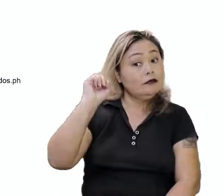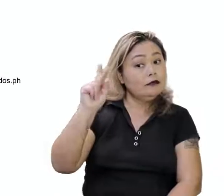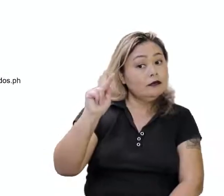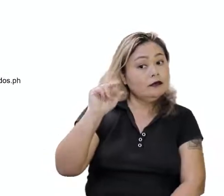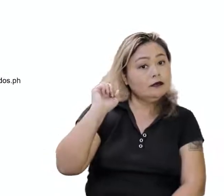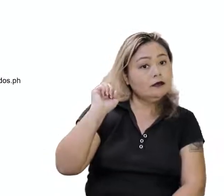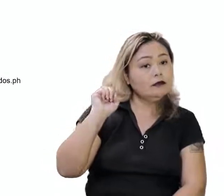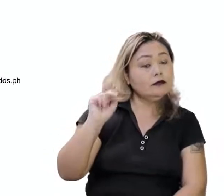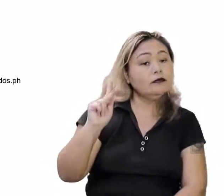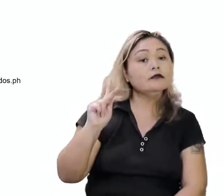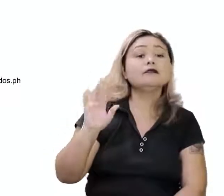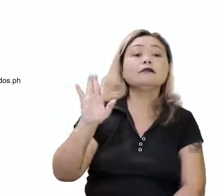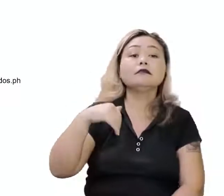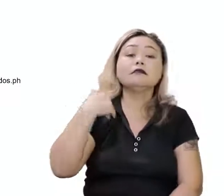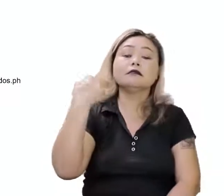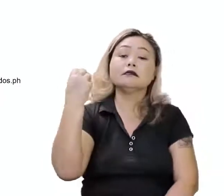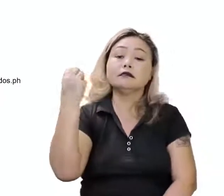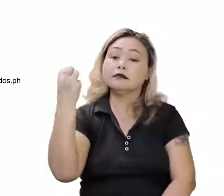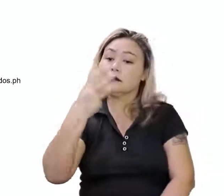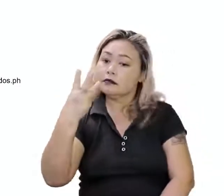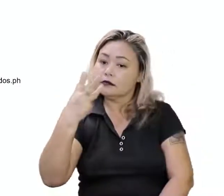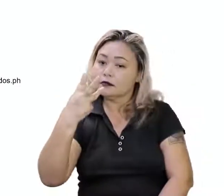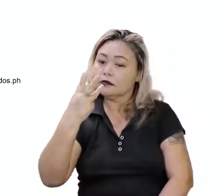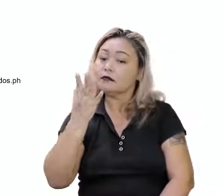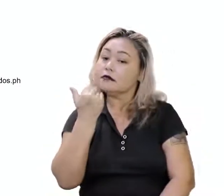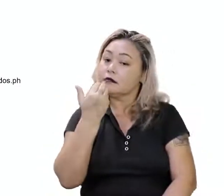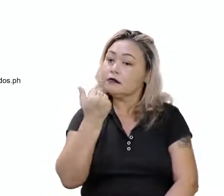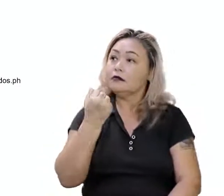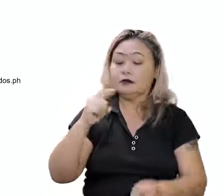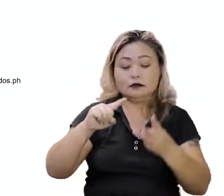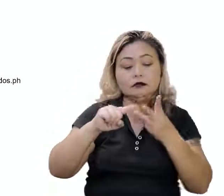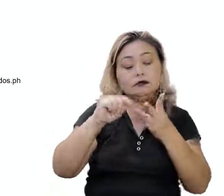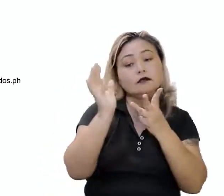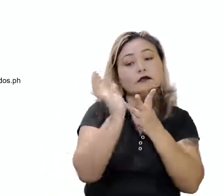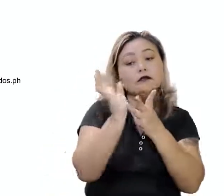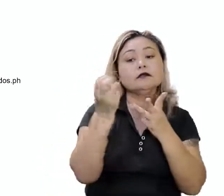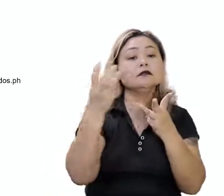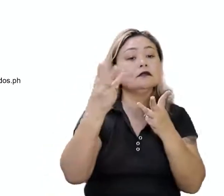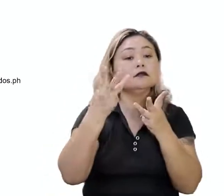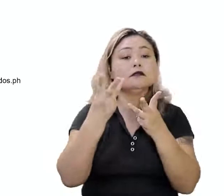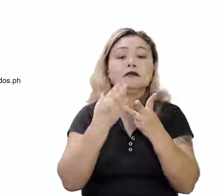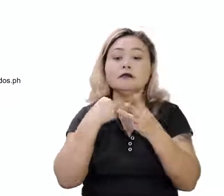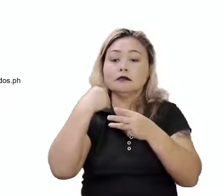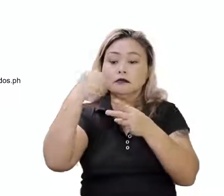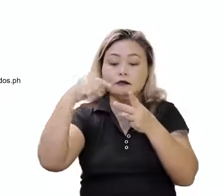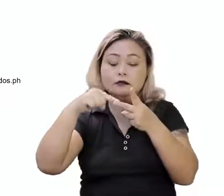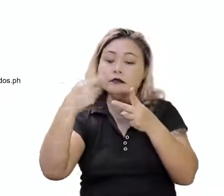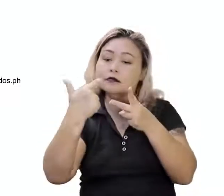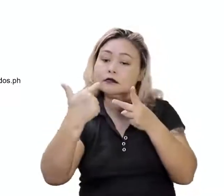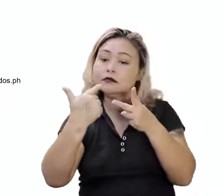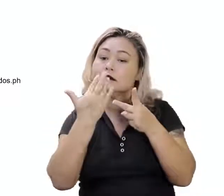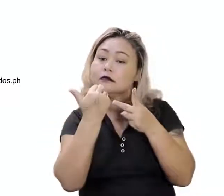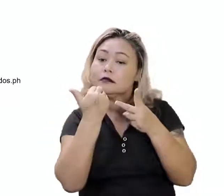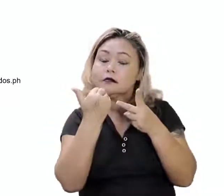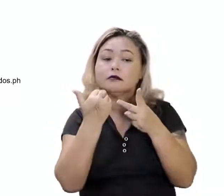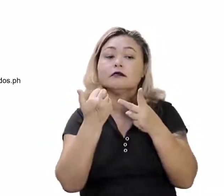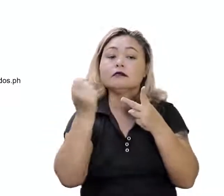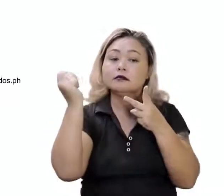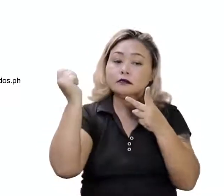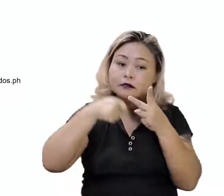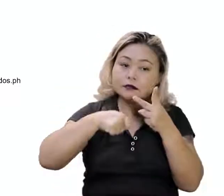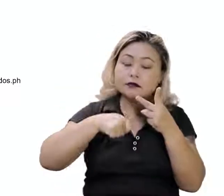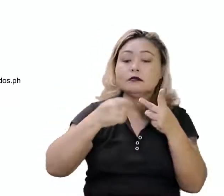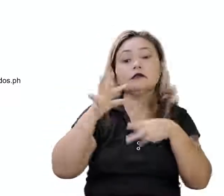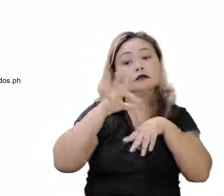Ok, vamos seguindo. Consumidores terciários são os organismos que consomem os secundários. Também podem